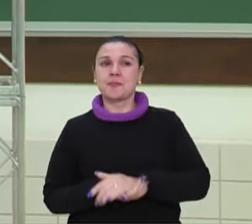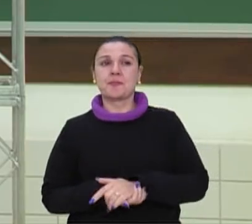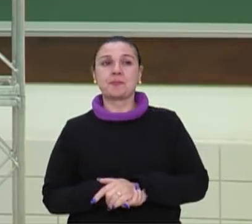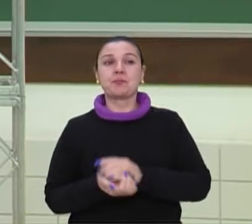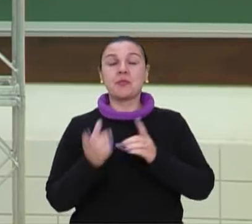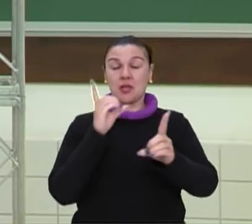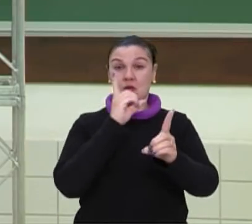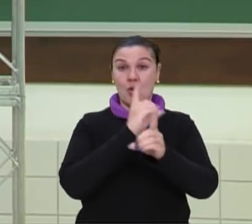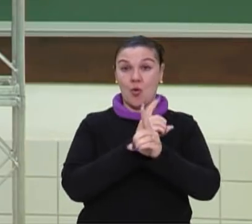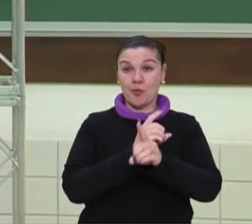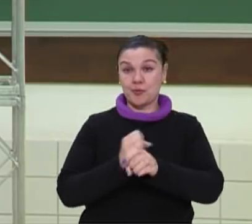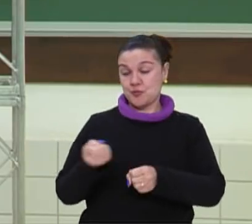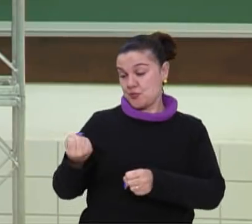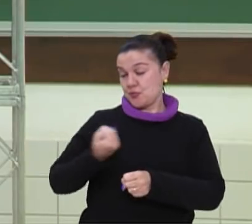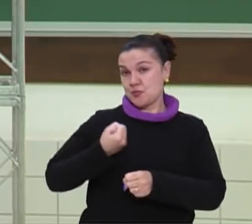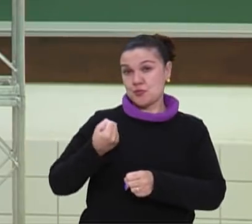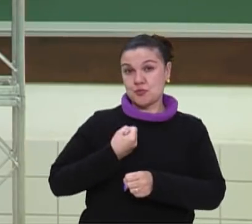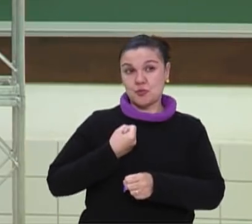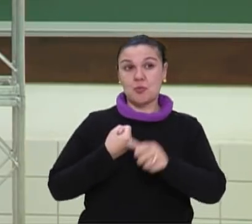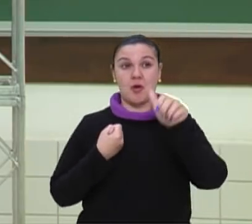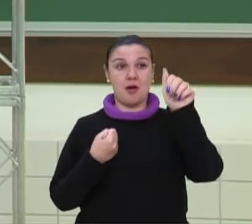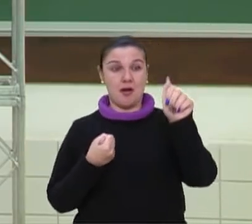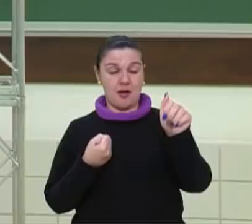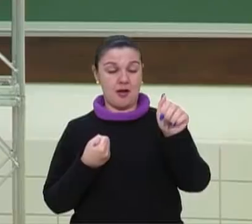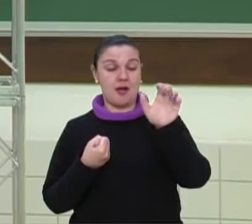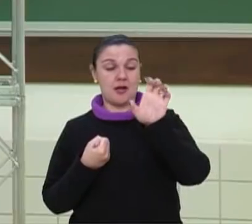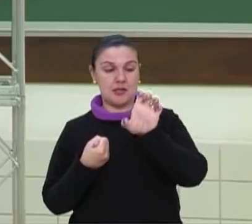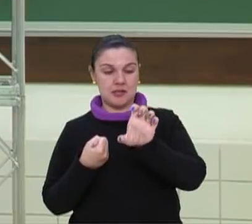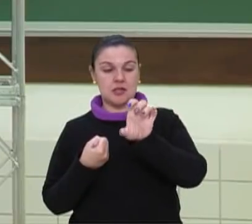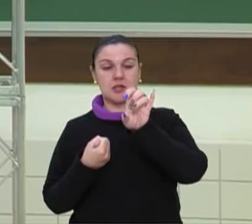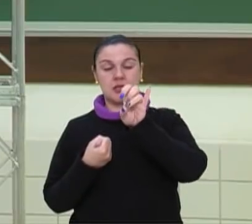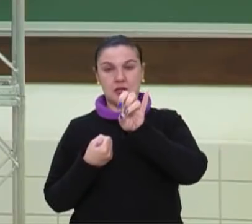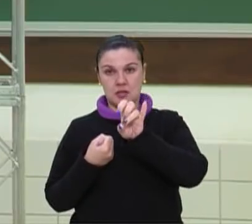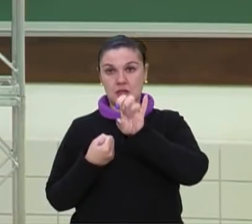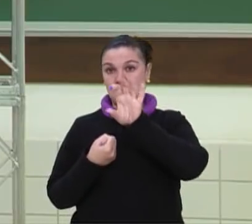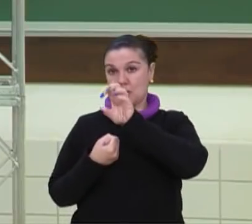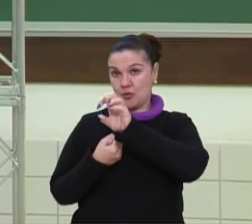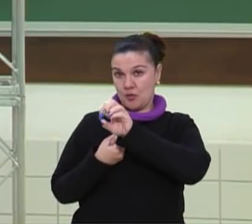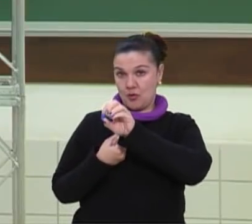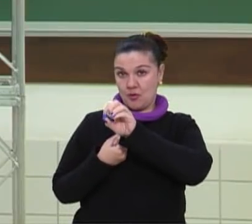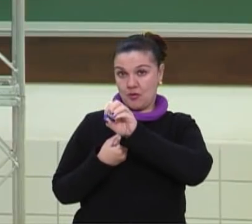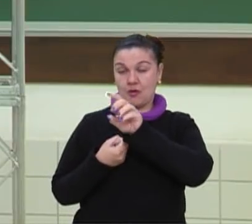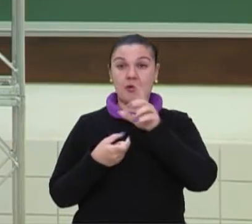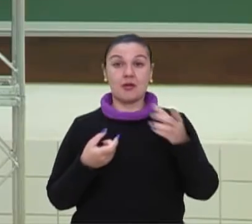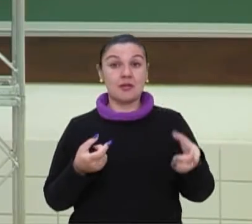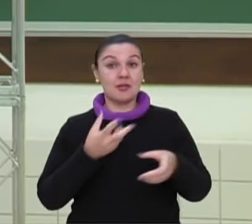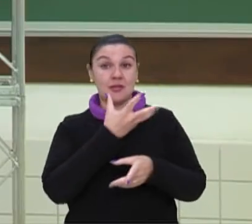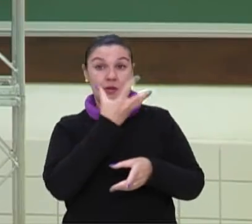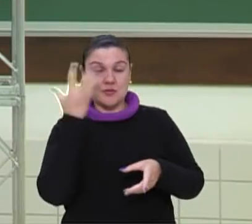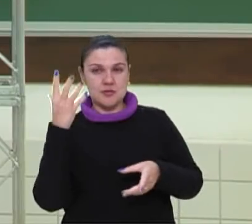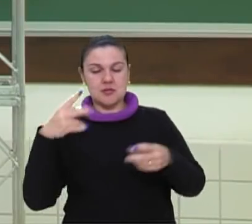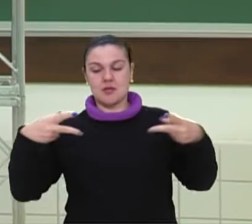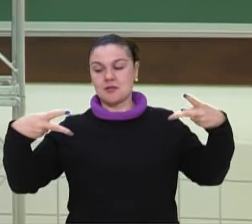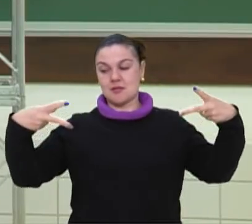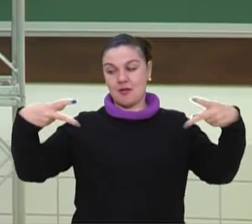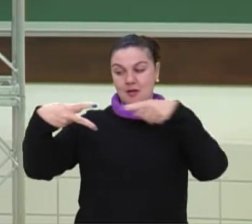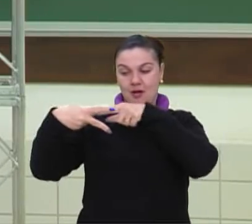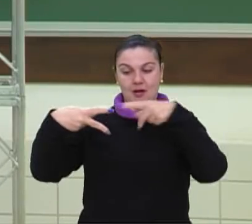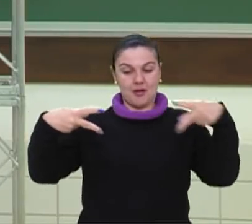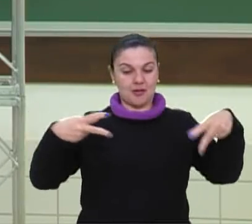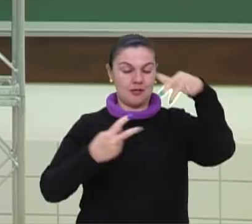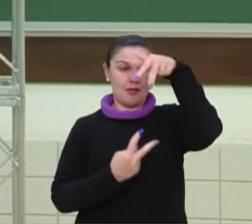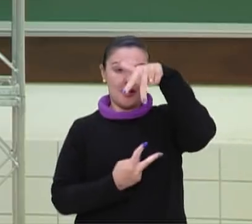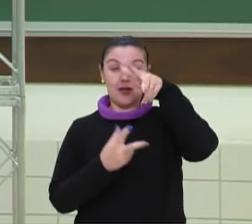Os valores dos ângulos A, E, I e O. Não esquecendo que os ângulos opostos são